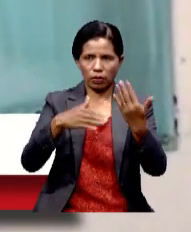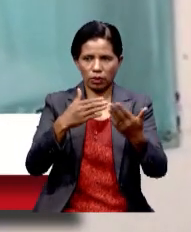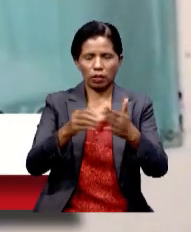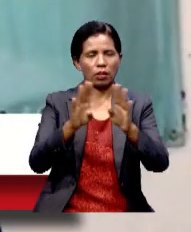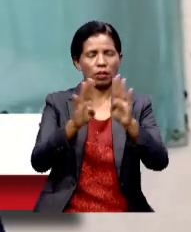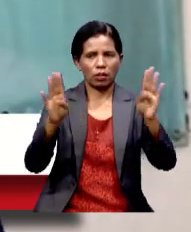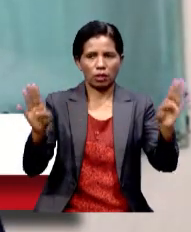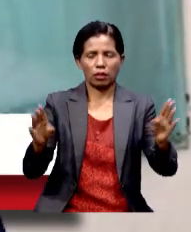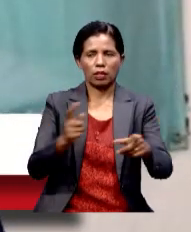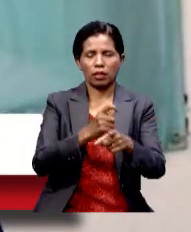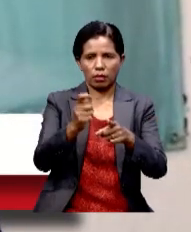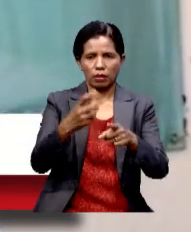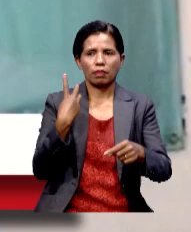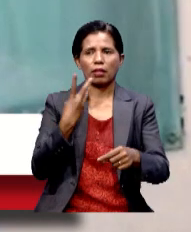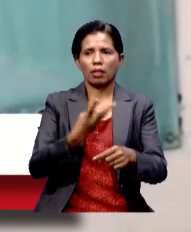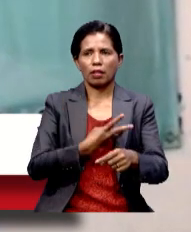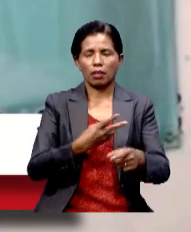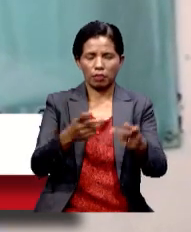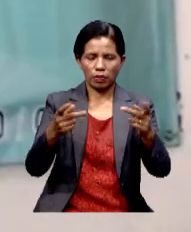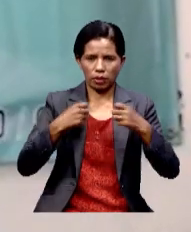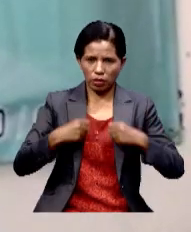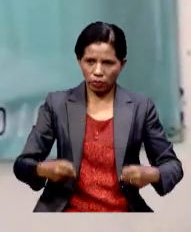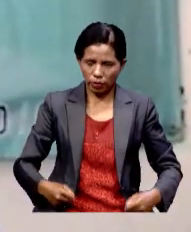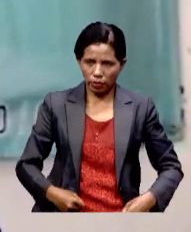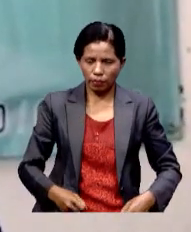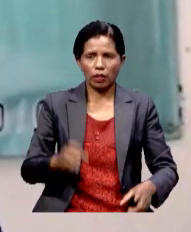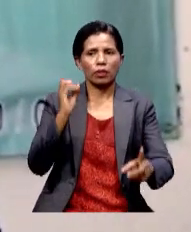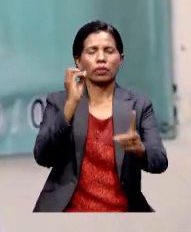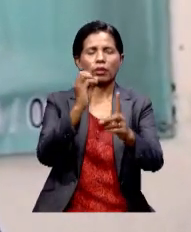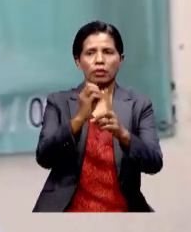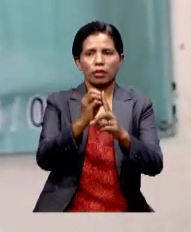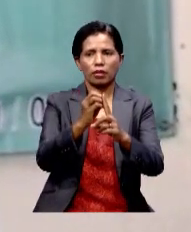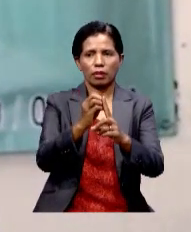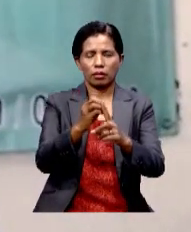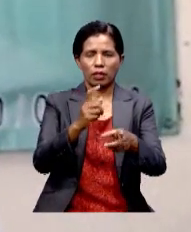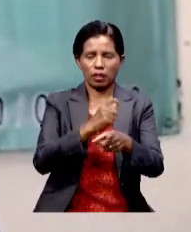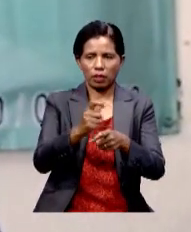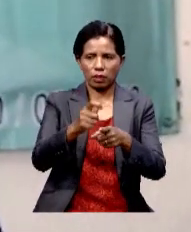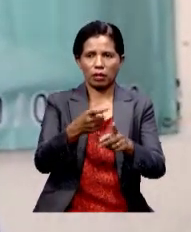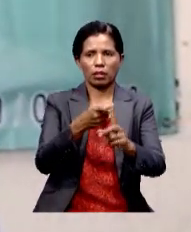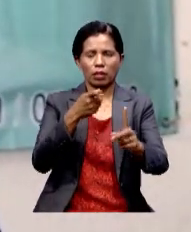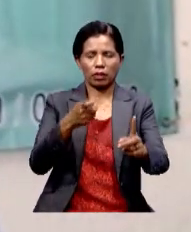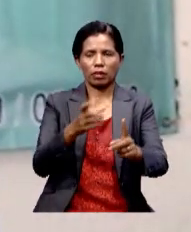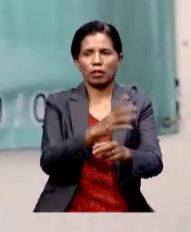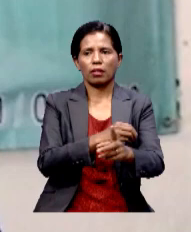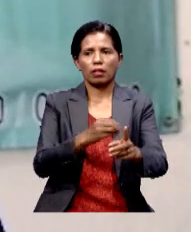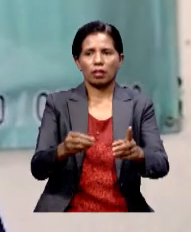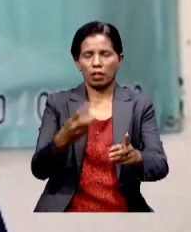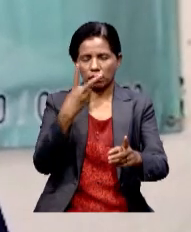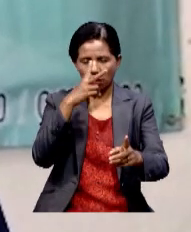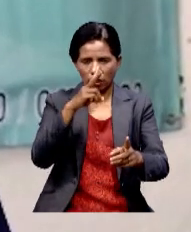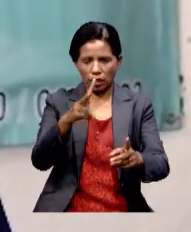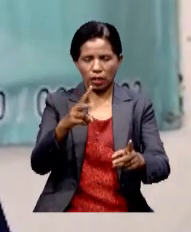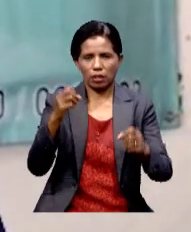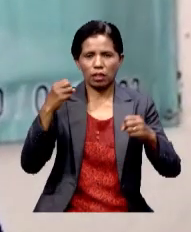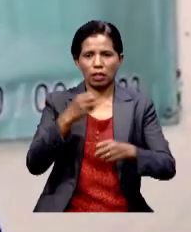o treinamento e nem a minha área de saúde. A no objetivo e a treinamento, você basic life trauma,